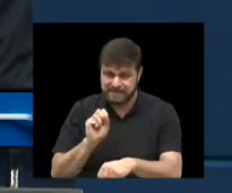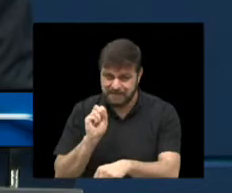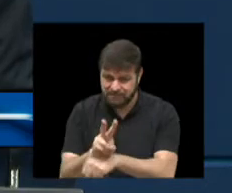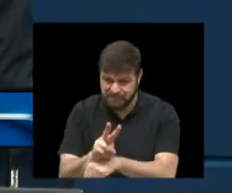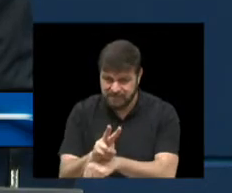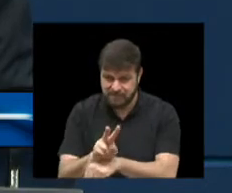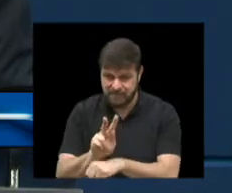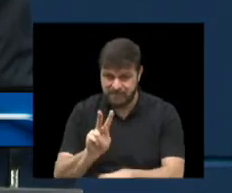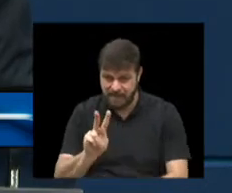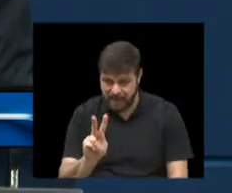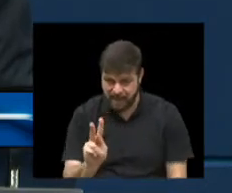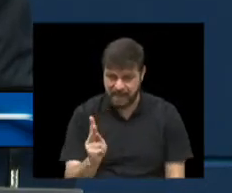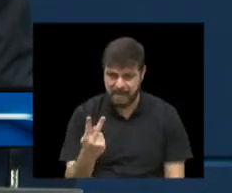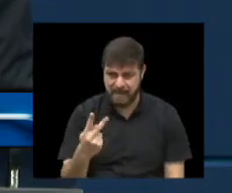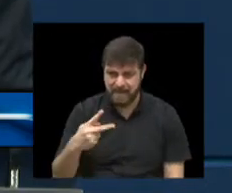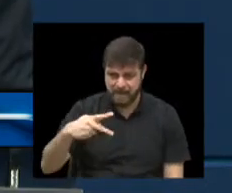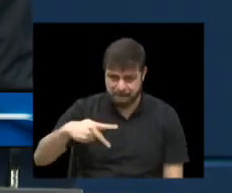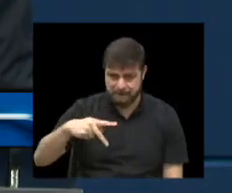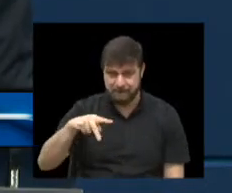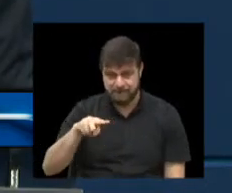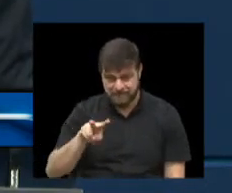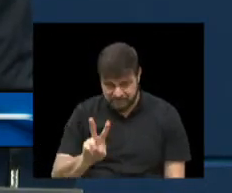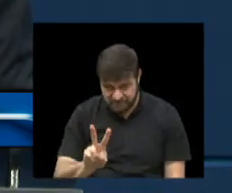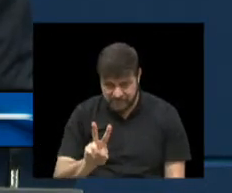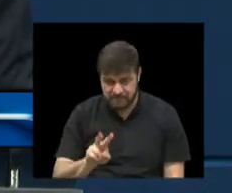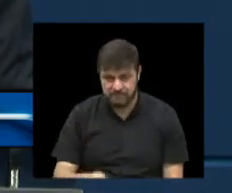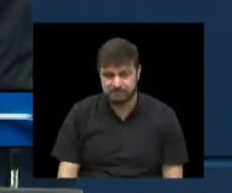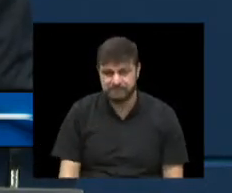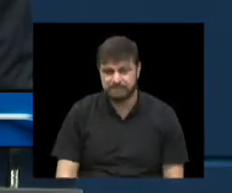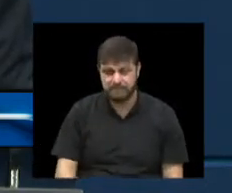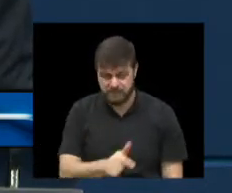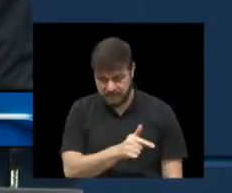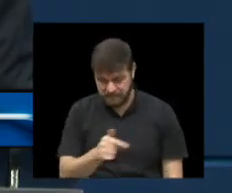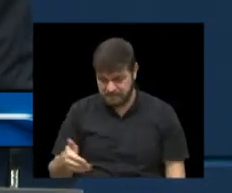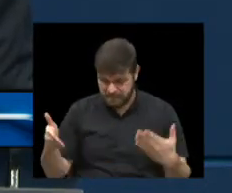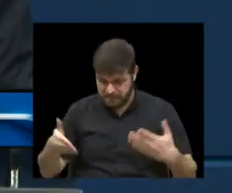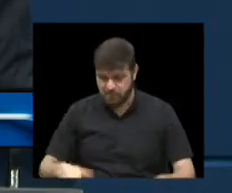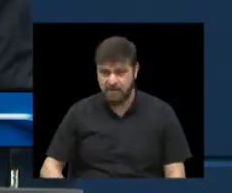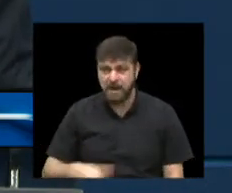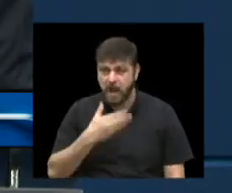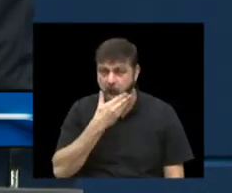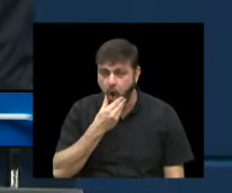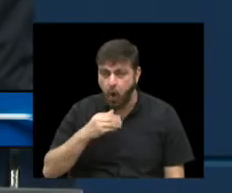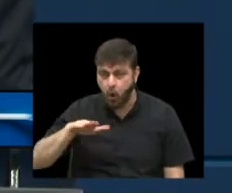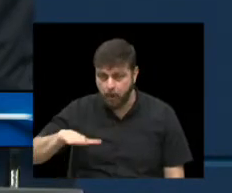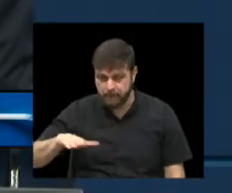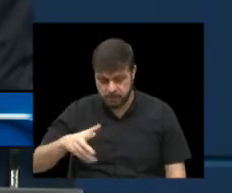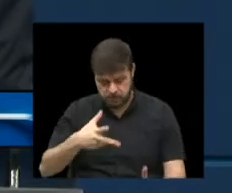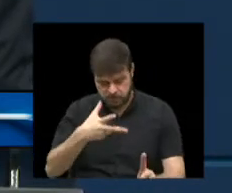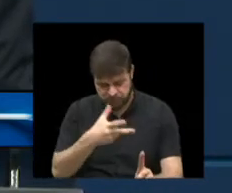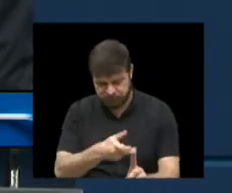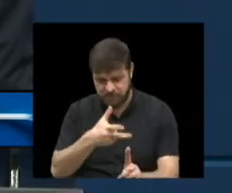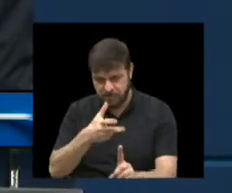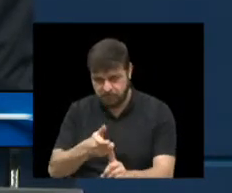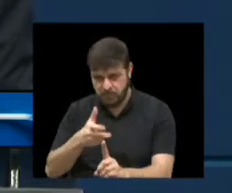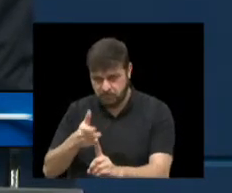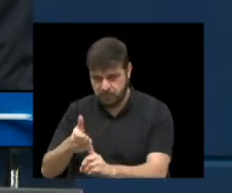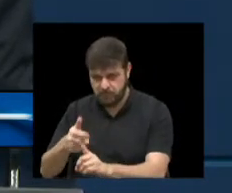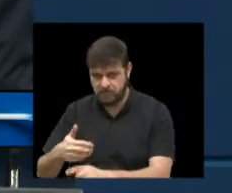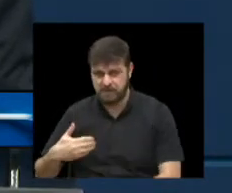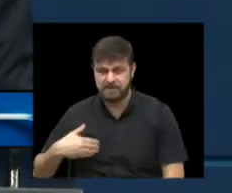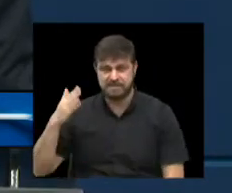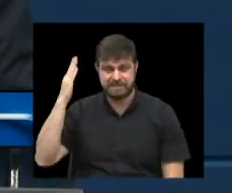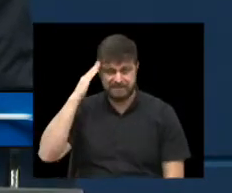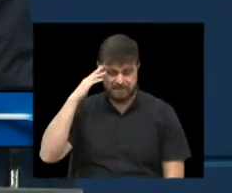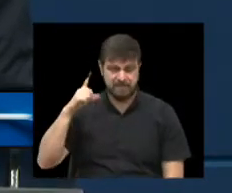mais de 100 tipos diferentes. Nessa semana, a vacina foi ampliada aos meninos. Nós sabemos que existe um tabu para